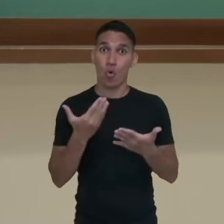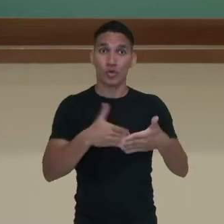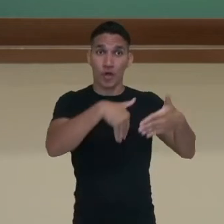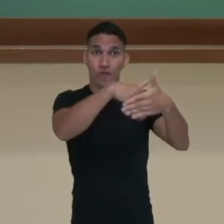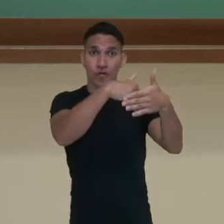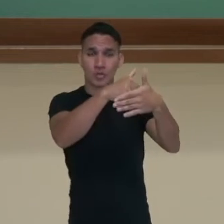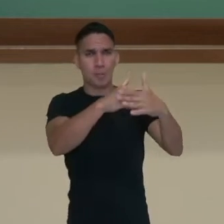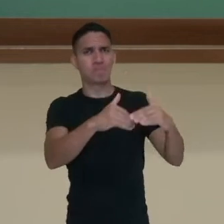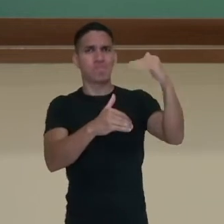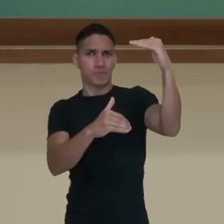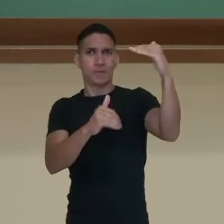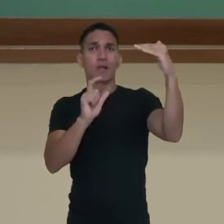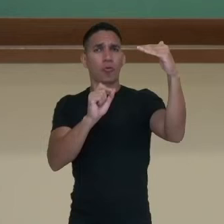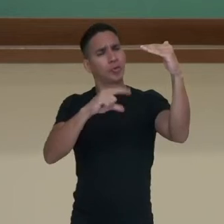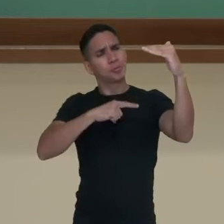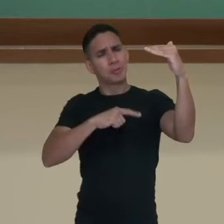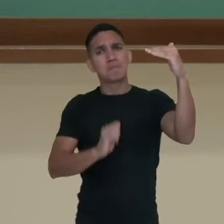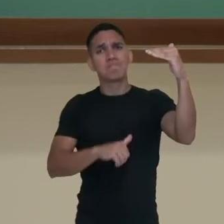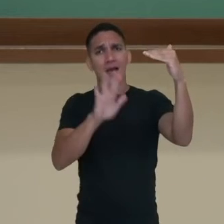né,